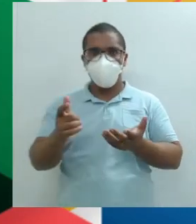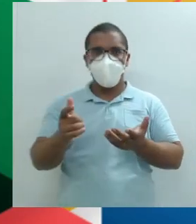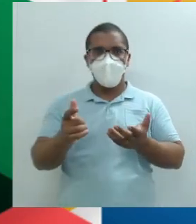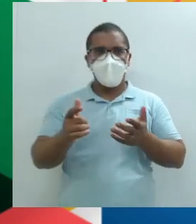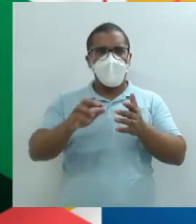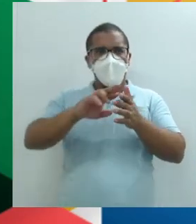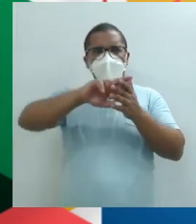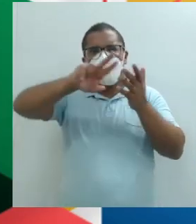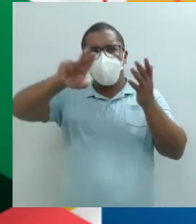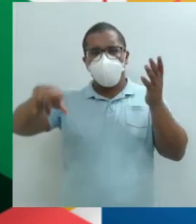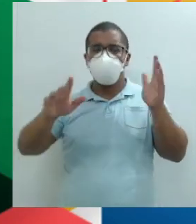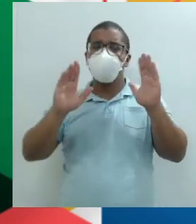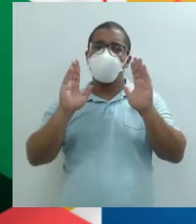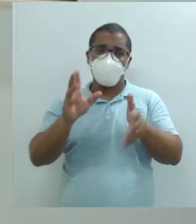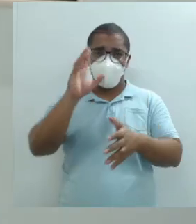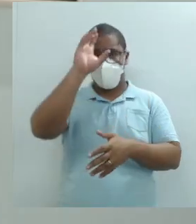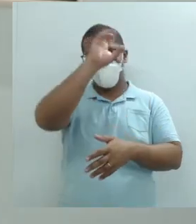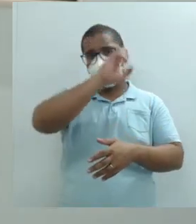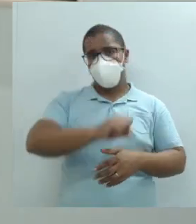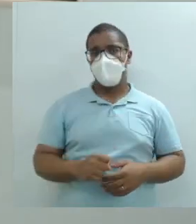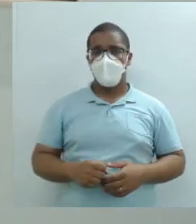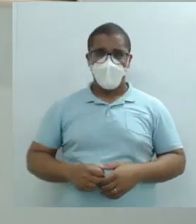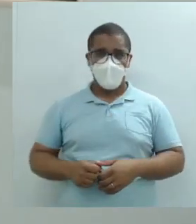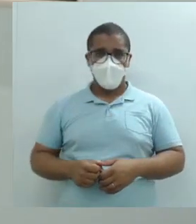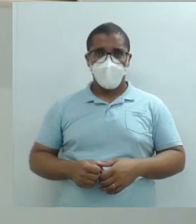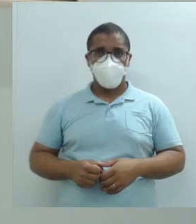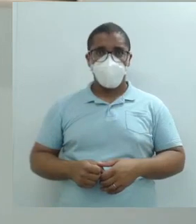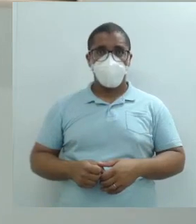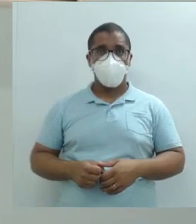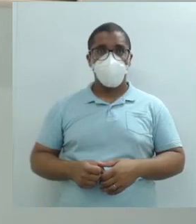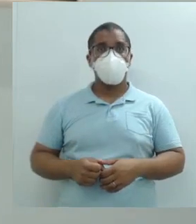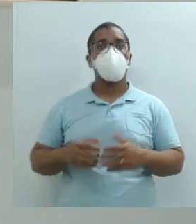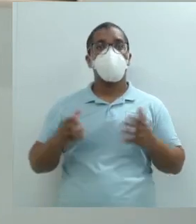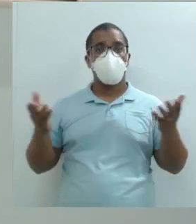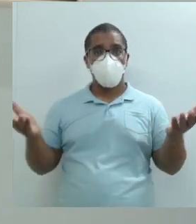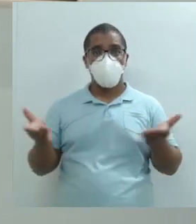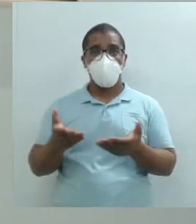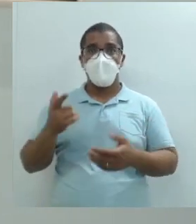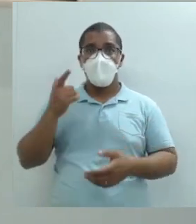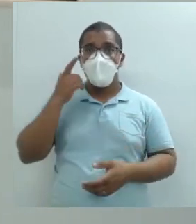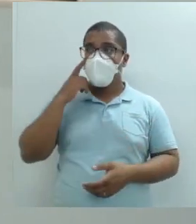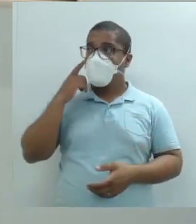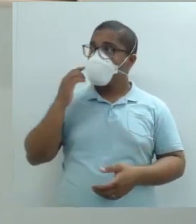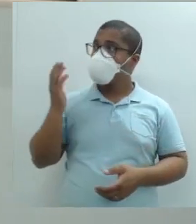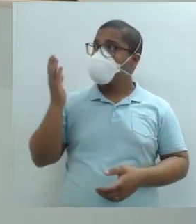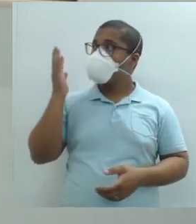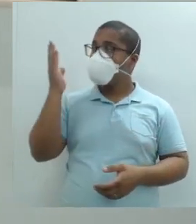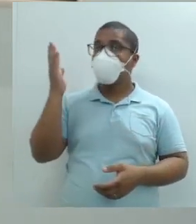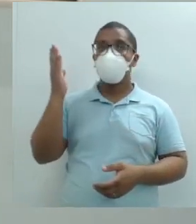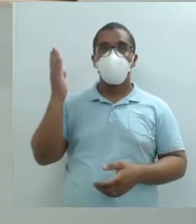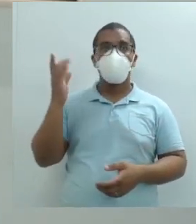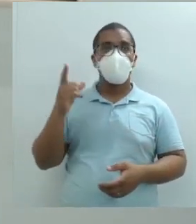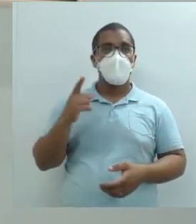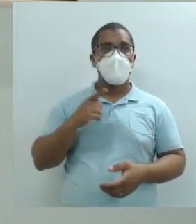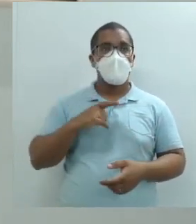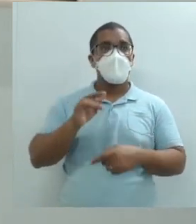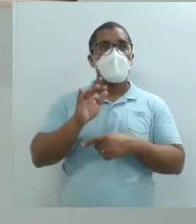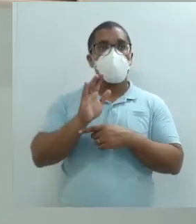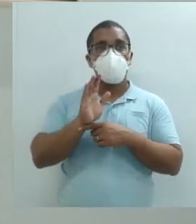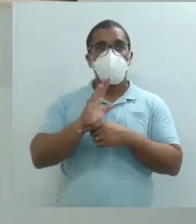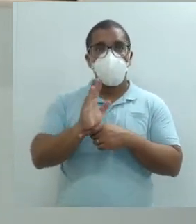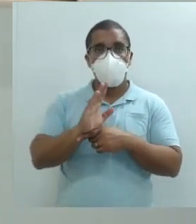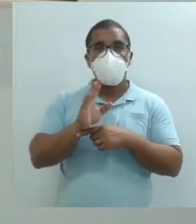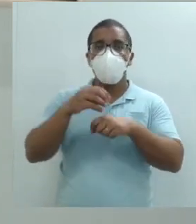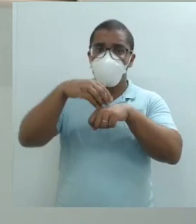enfim, e tudo que a gente já viu agora até aqui. Trago uma sugestão rapidamente para poder encerrar